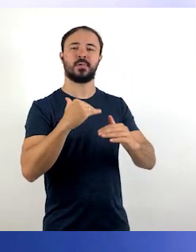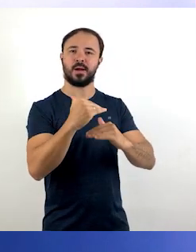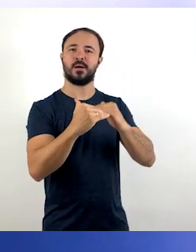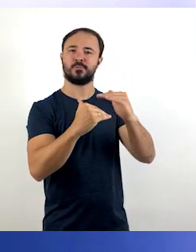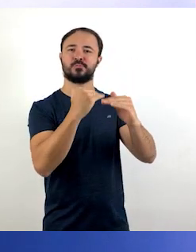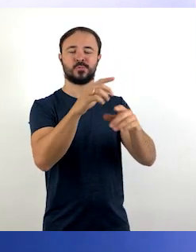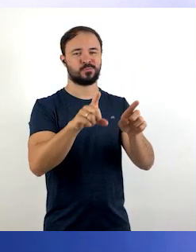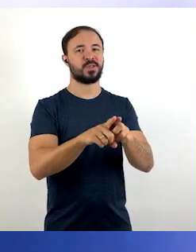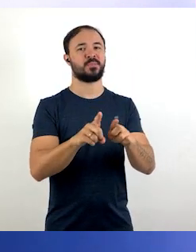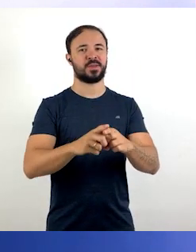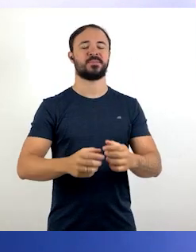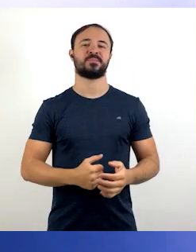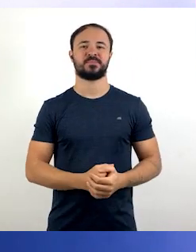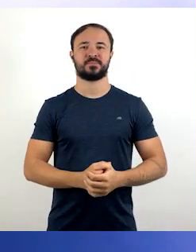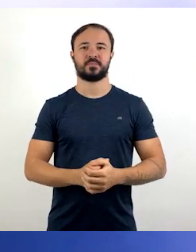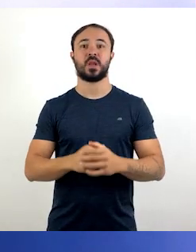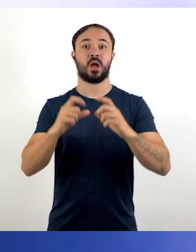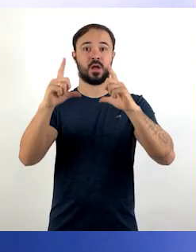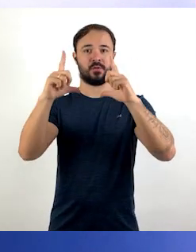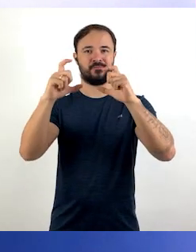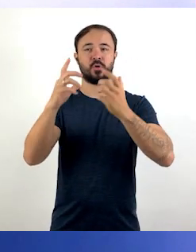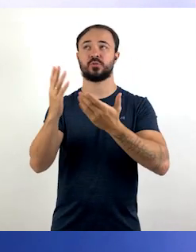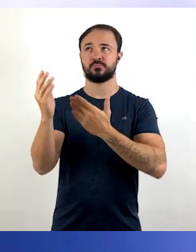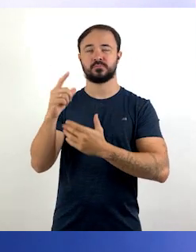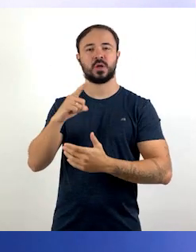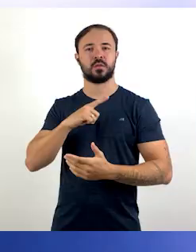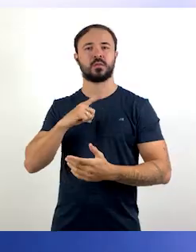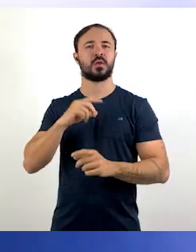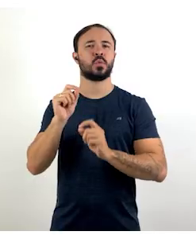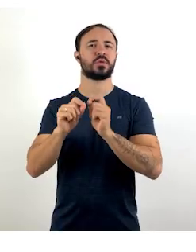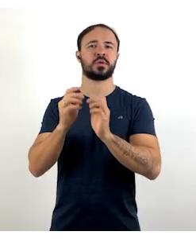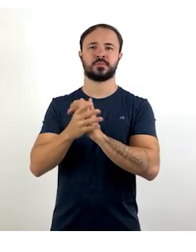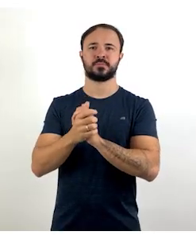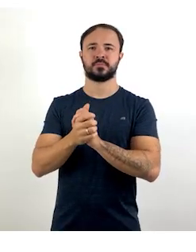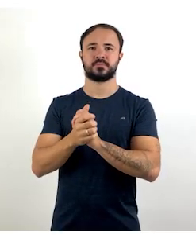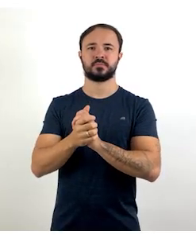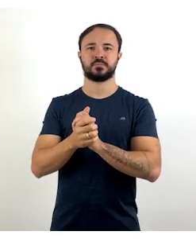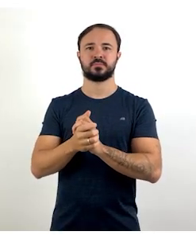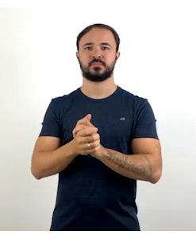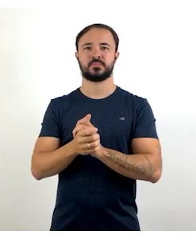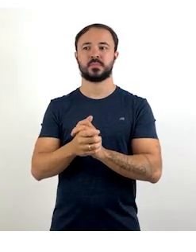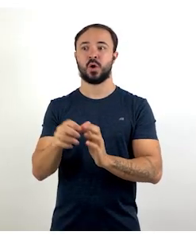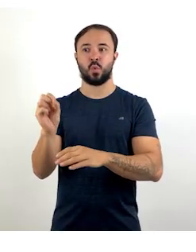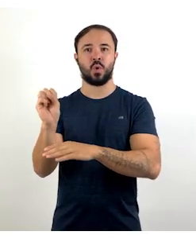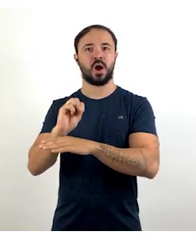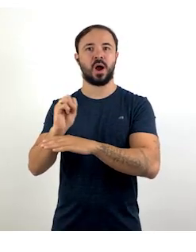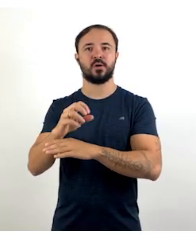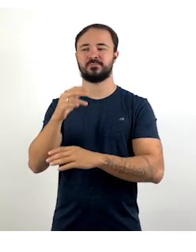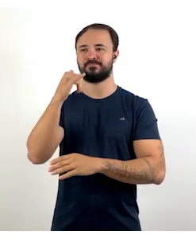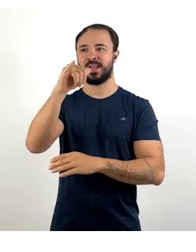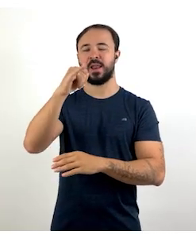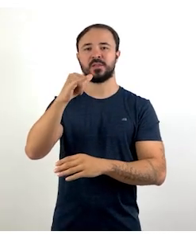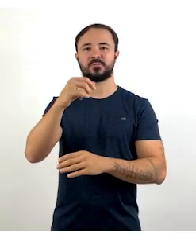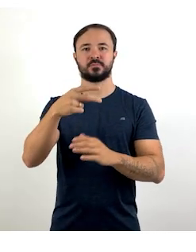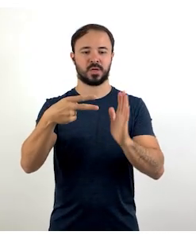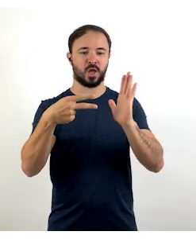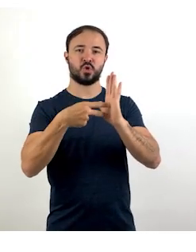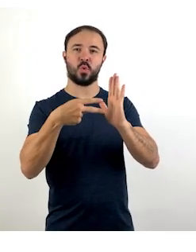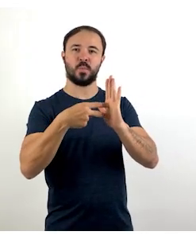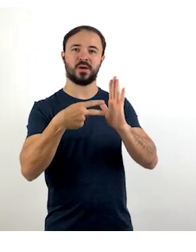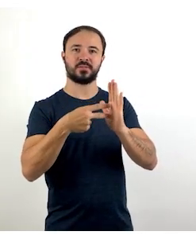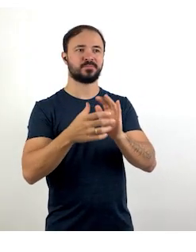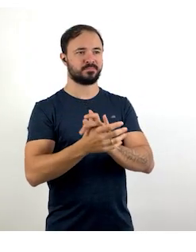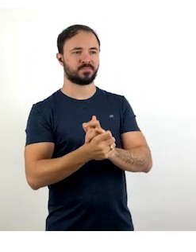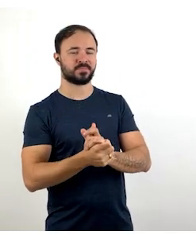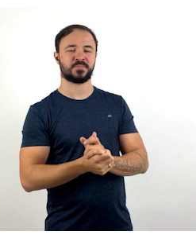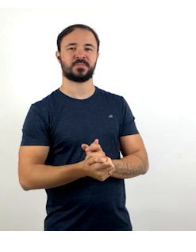elétricos. Na imagem nós temos acima o carregamento de um carro elétrico, utilizando tomadas para